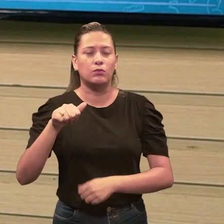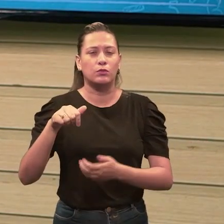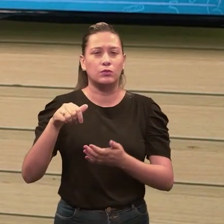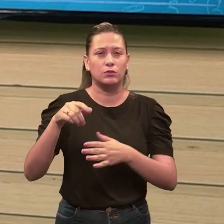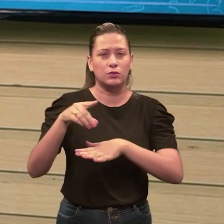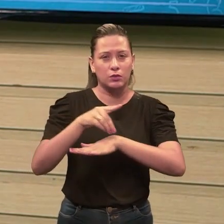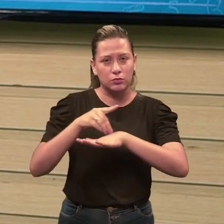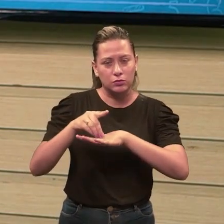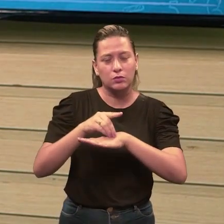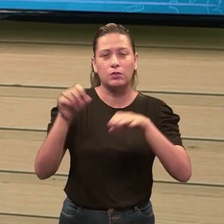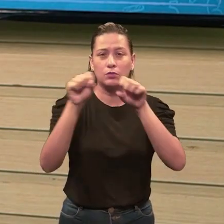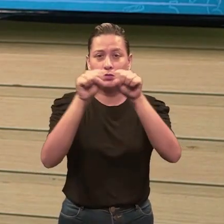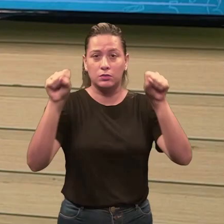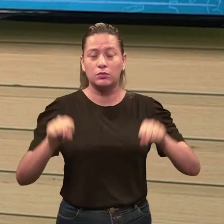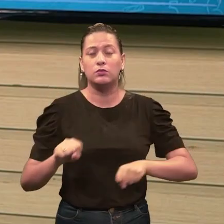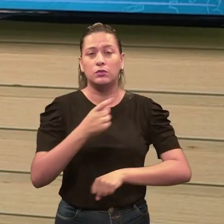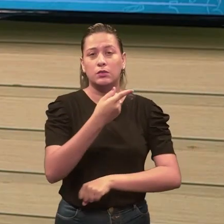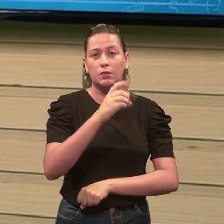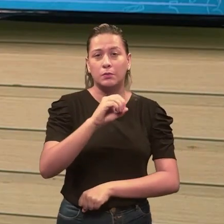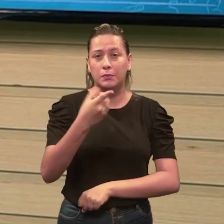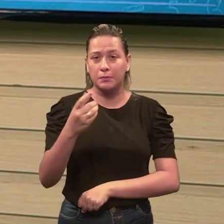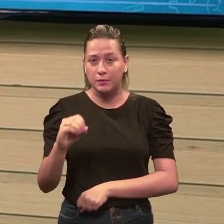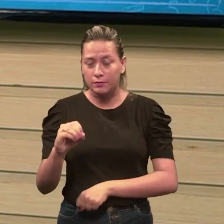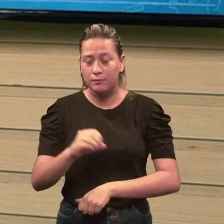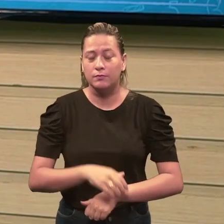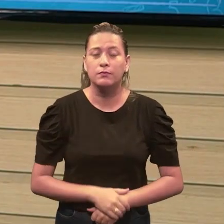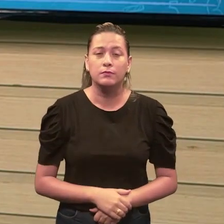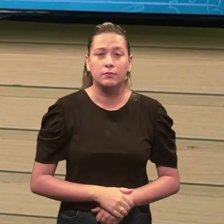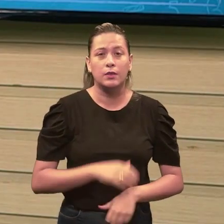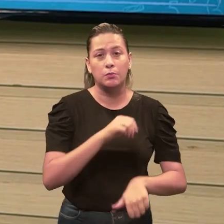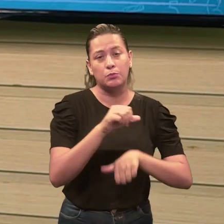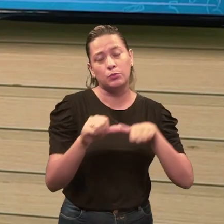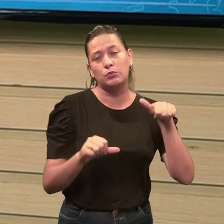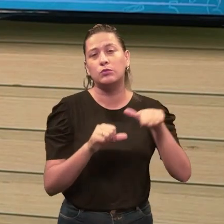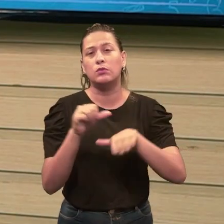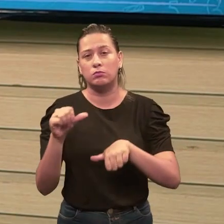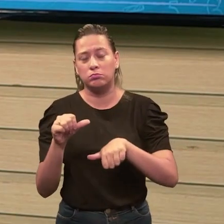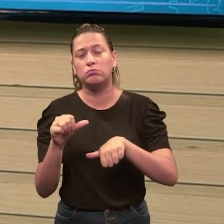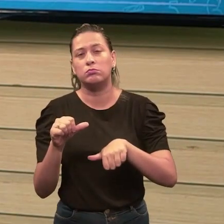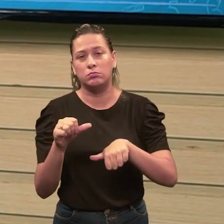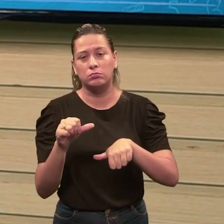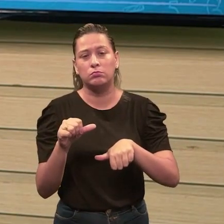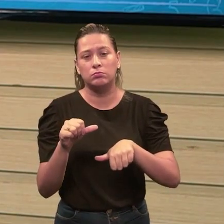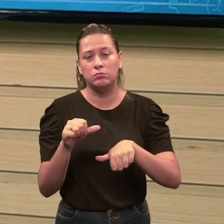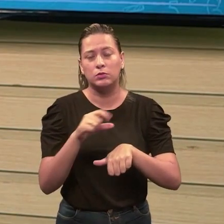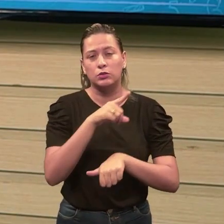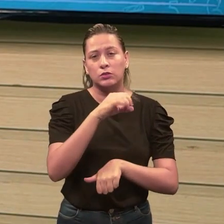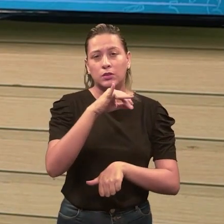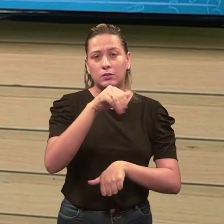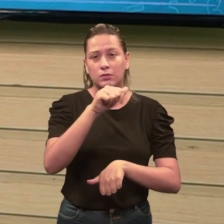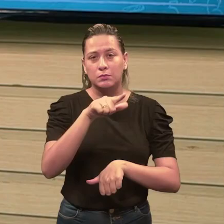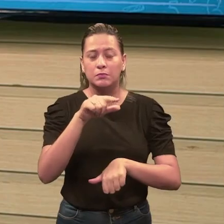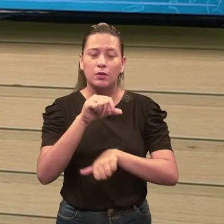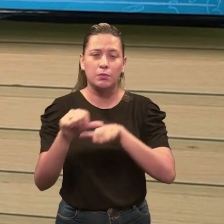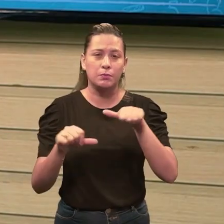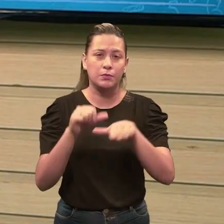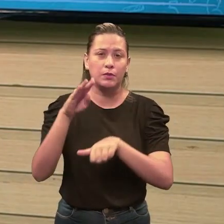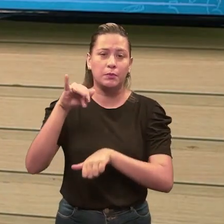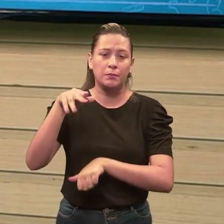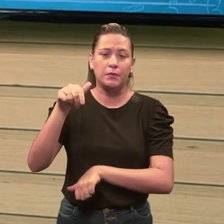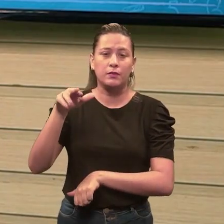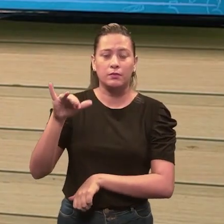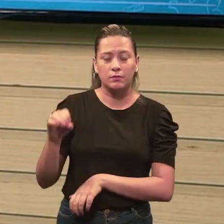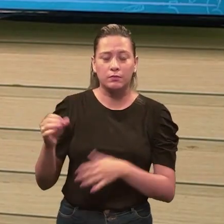sistema binário, a mudança aí de uma unidade para outra, tá? E na de hoje a gente vai ver um pouquinho